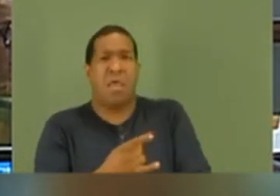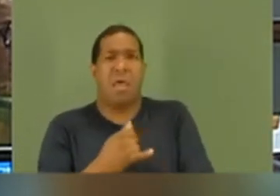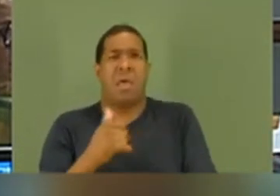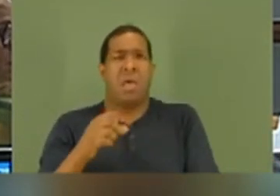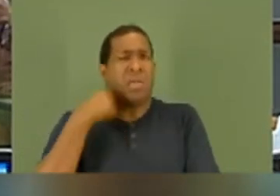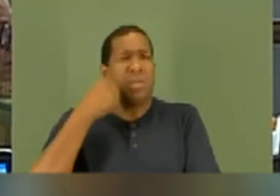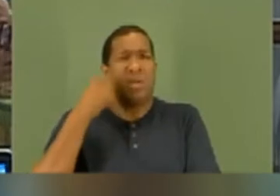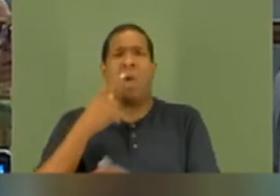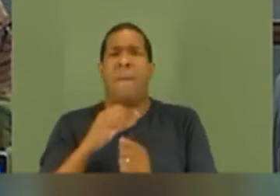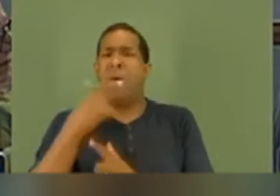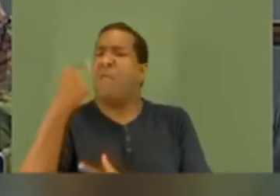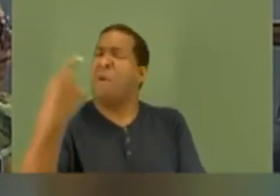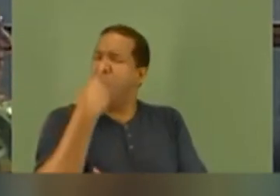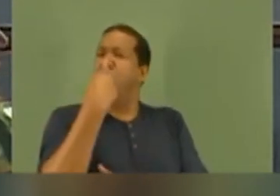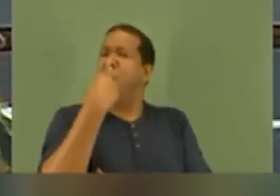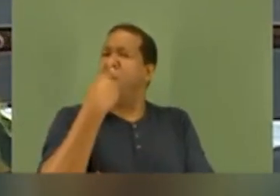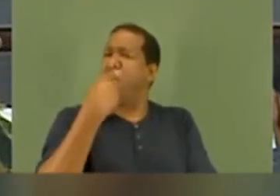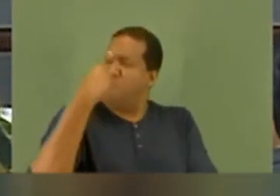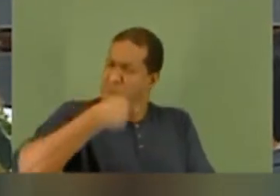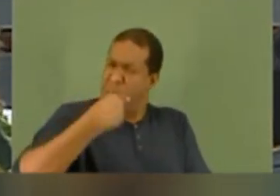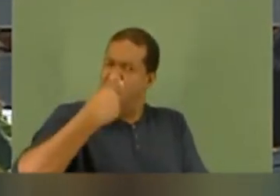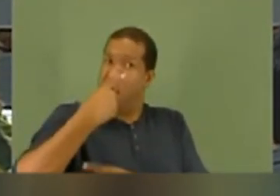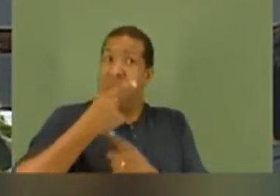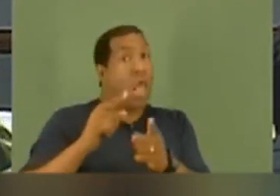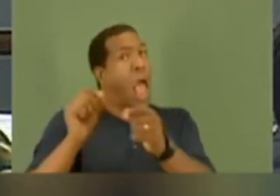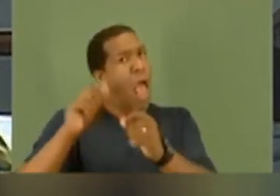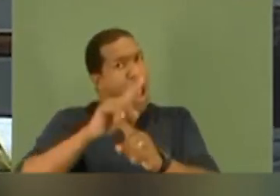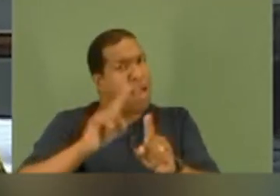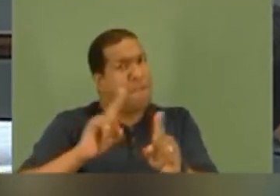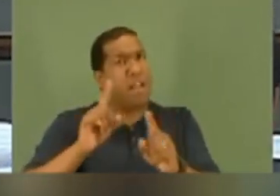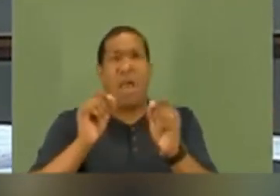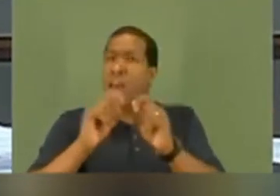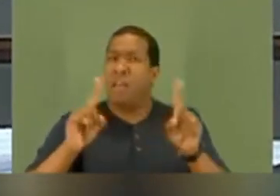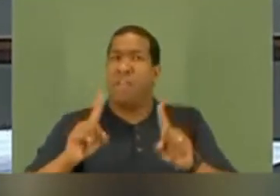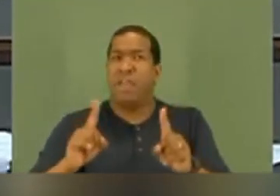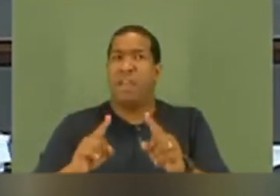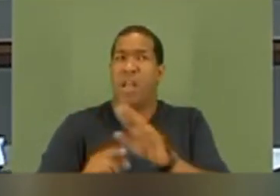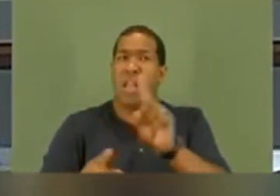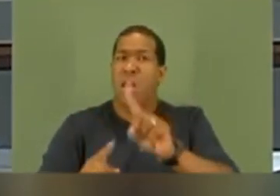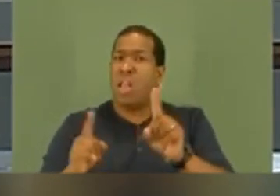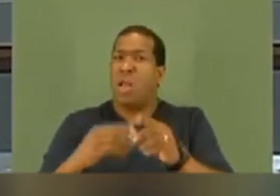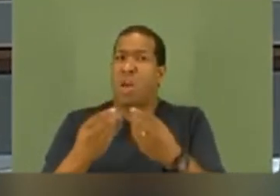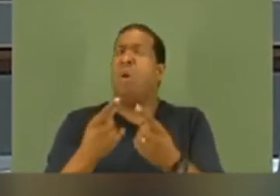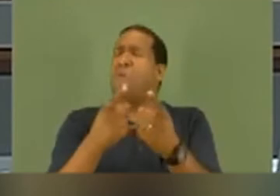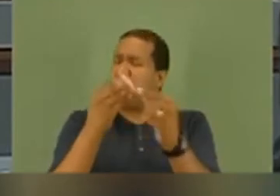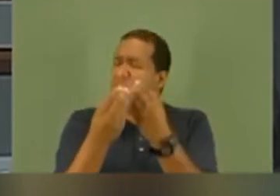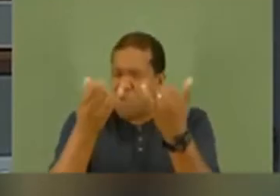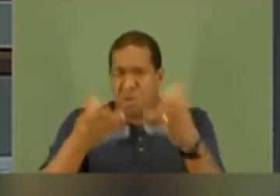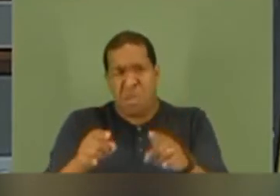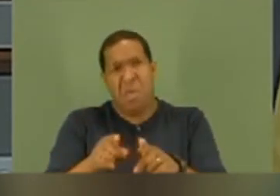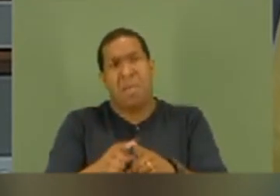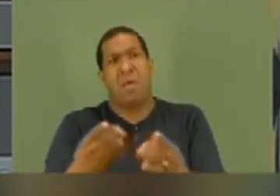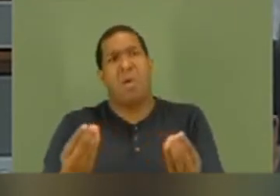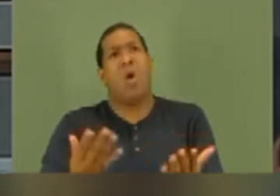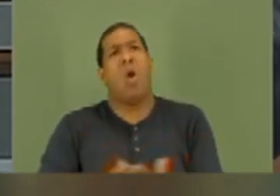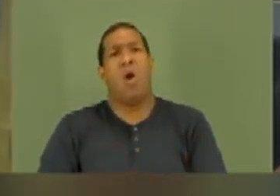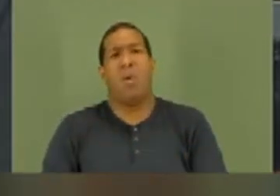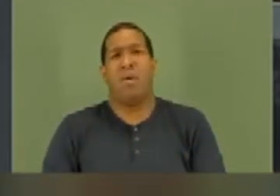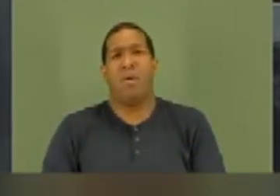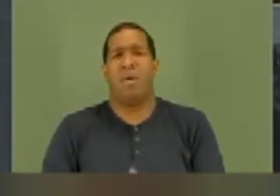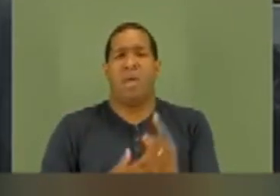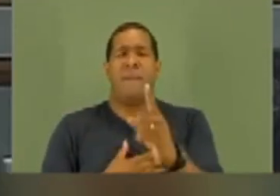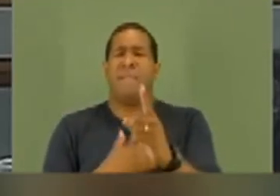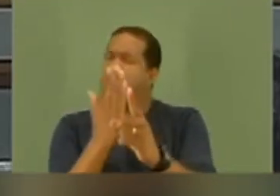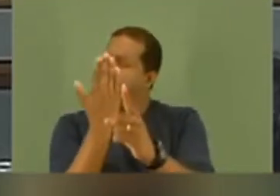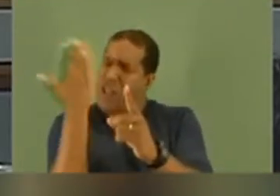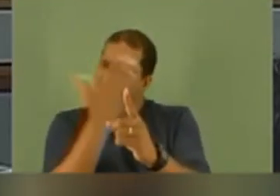Pode colocar o dedo no meu nariz e eu não posso falar nada. Ela não fez isso. Ela não fez isso. O senhor não está aqui vendo, senhor presidente. Calma, o senhor não está calma. Senhor... Ela está de costas para o